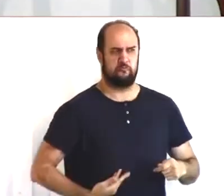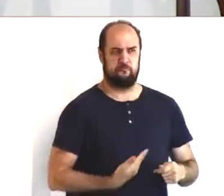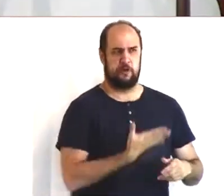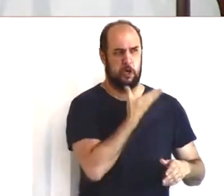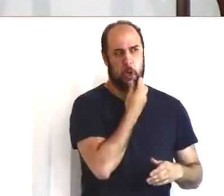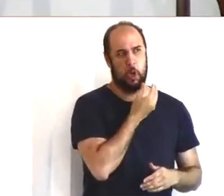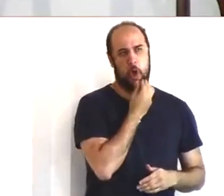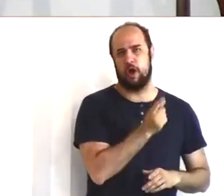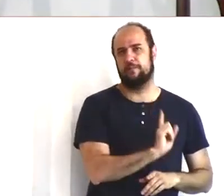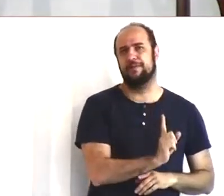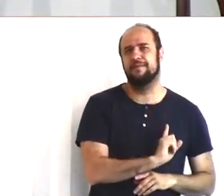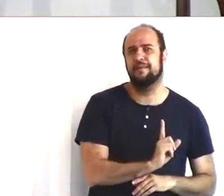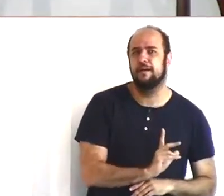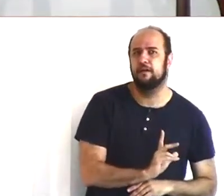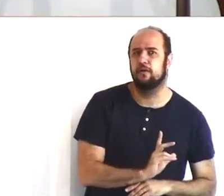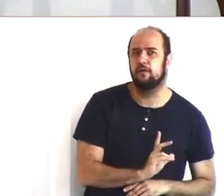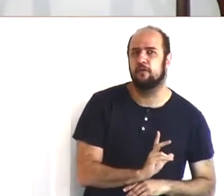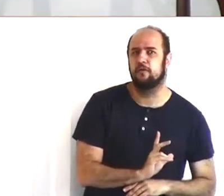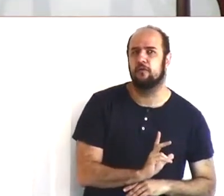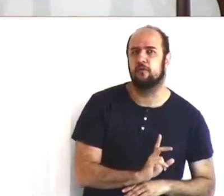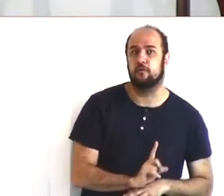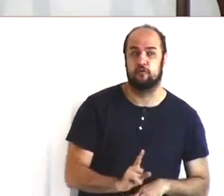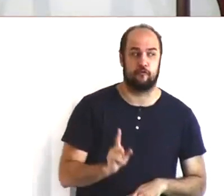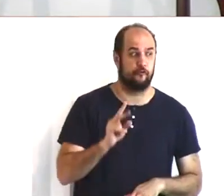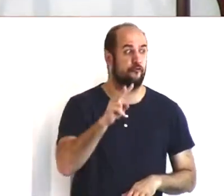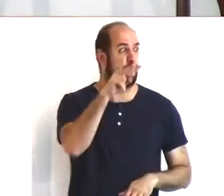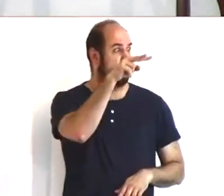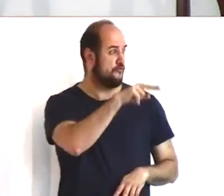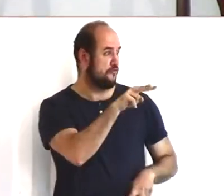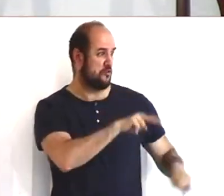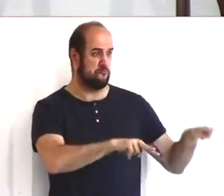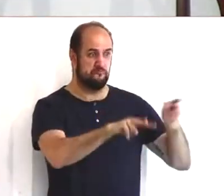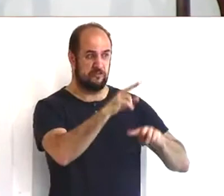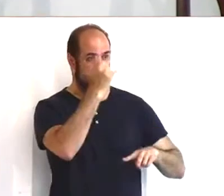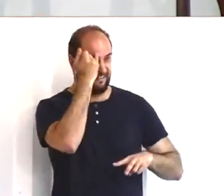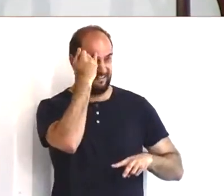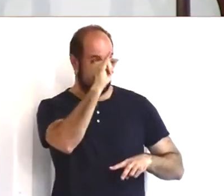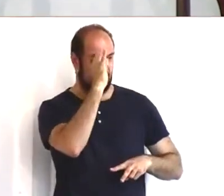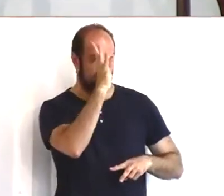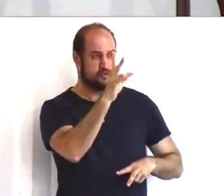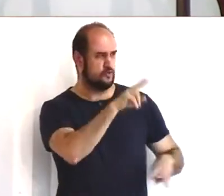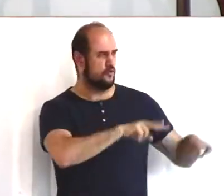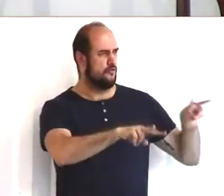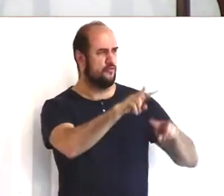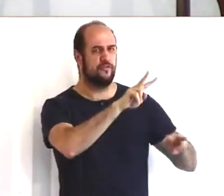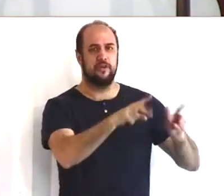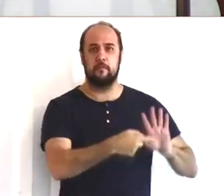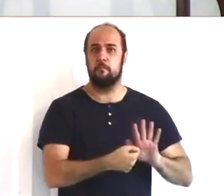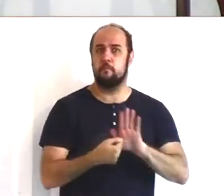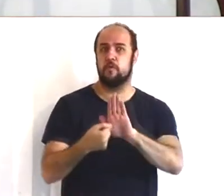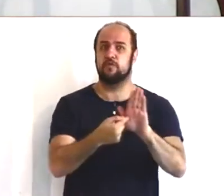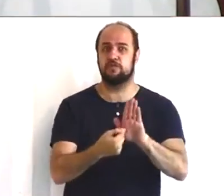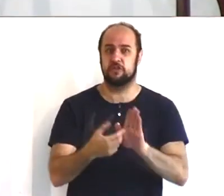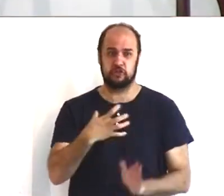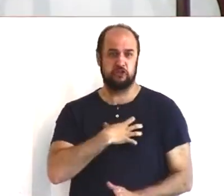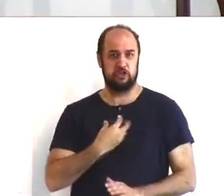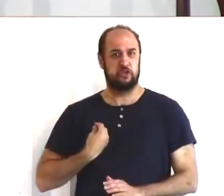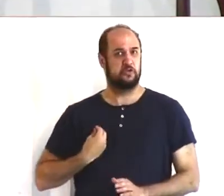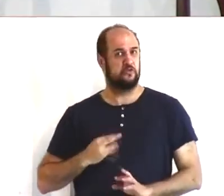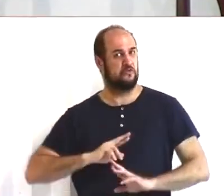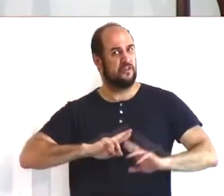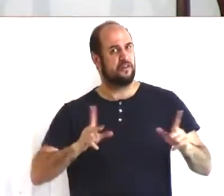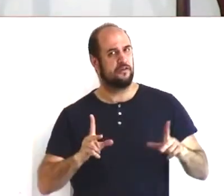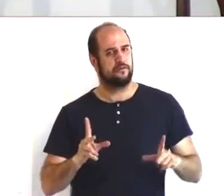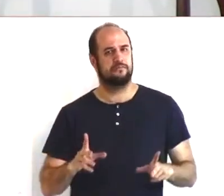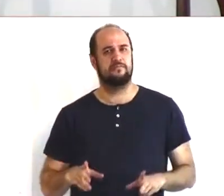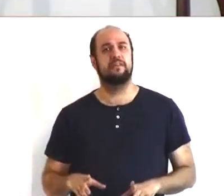O cristianismo aponta para os líderes de Estado e para todas as ideias filosóficas como é que se deve viver. Tem um